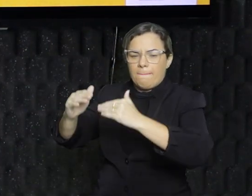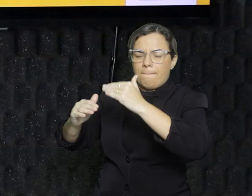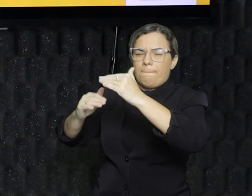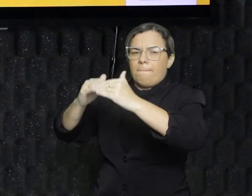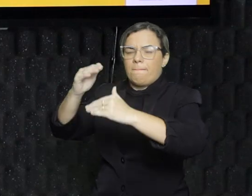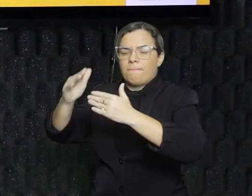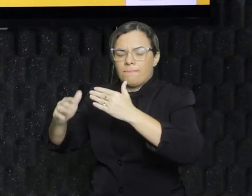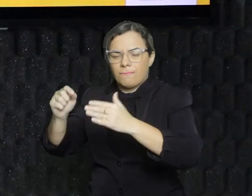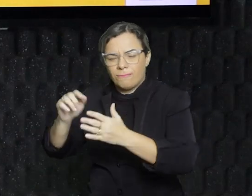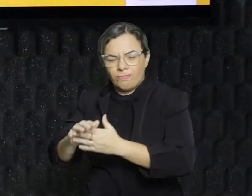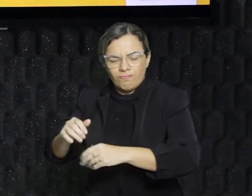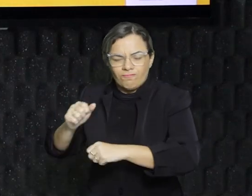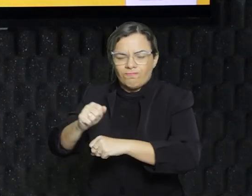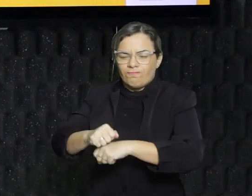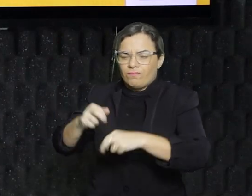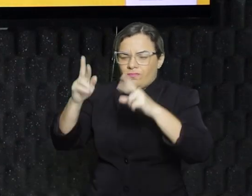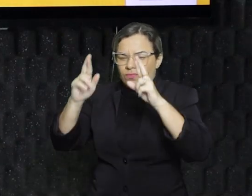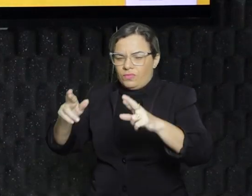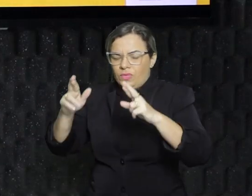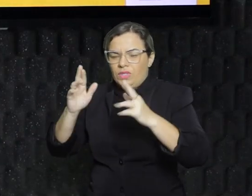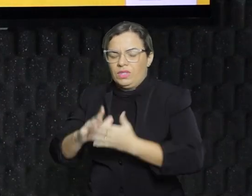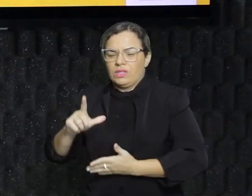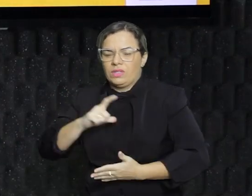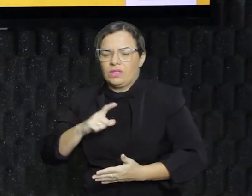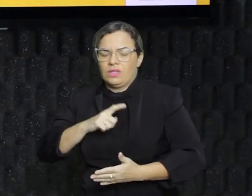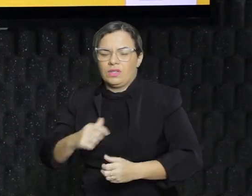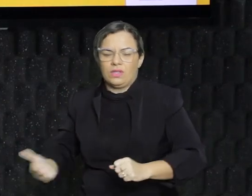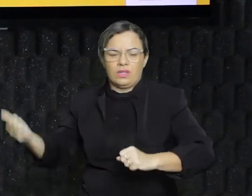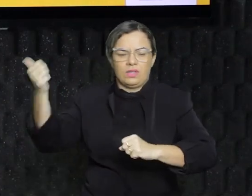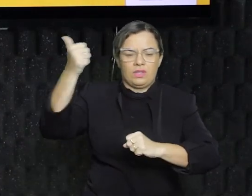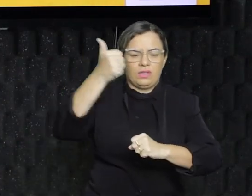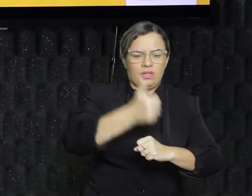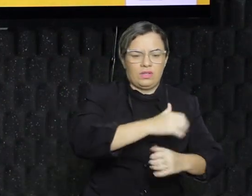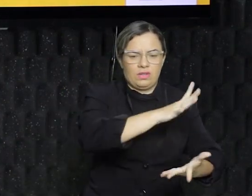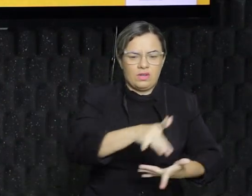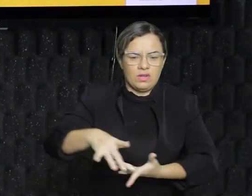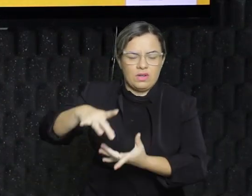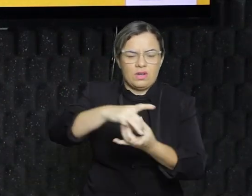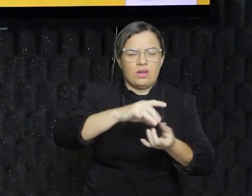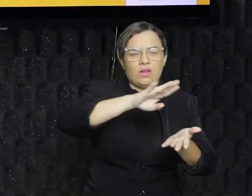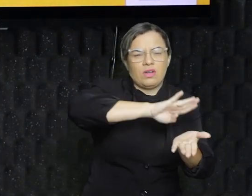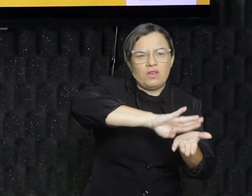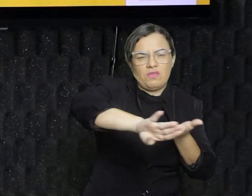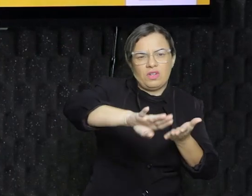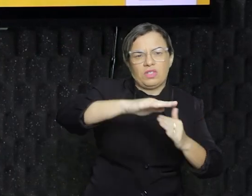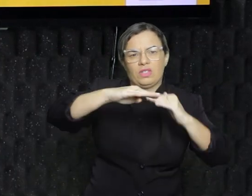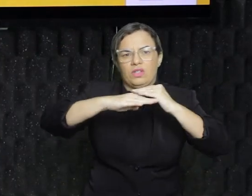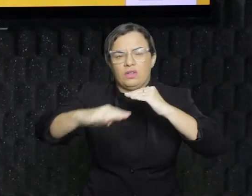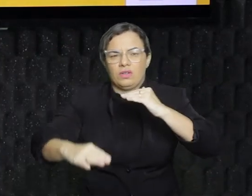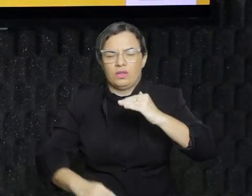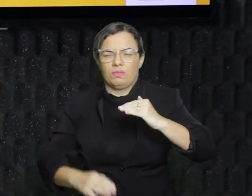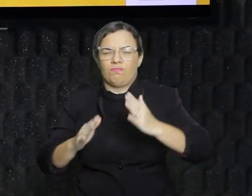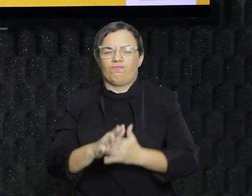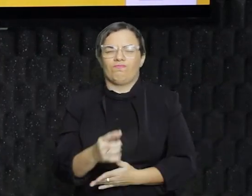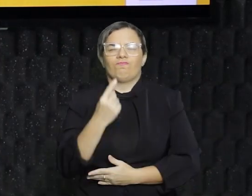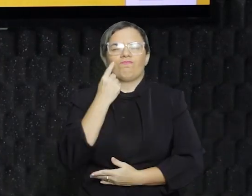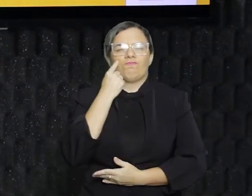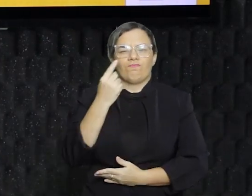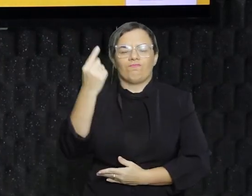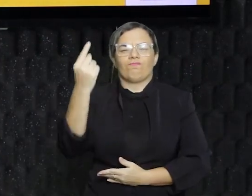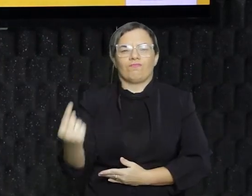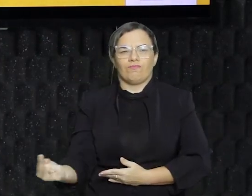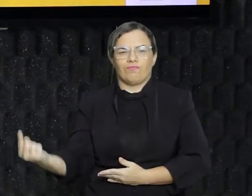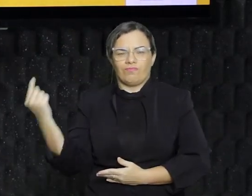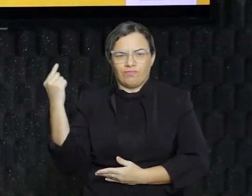deve substituir essa globalização da exclusão e da indiferença. Veja bem a crítica